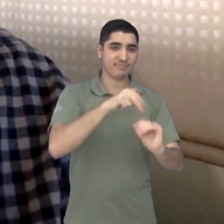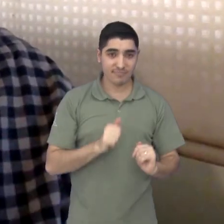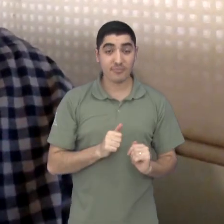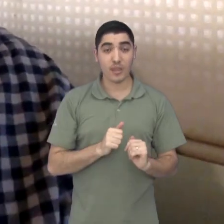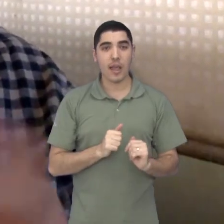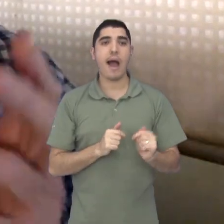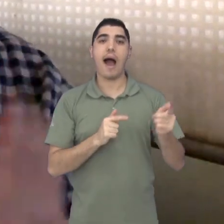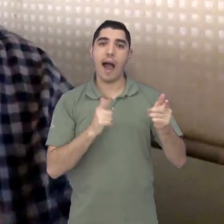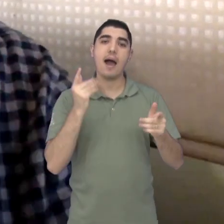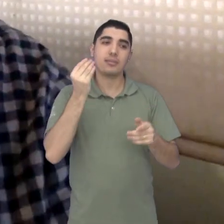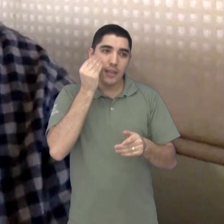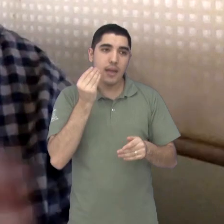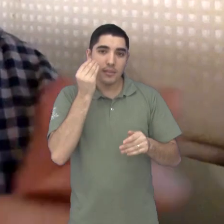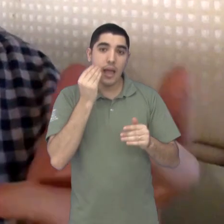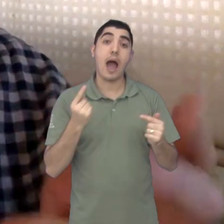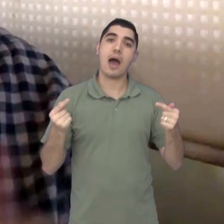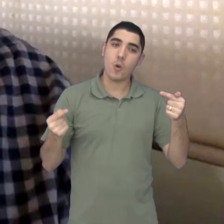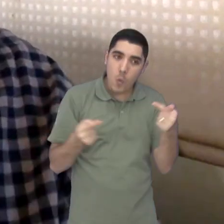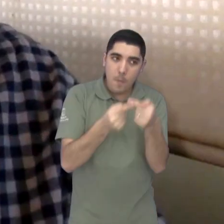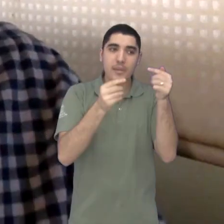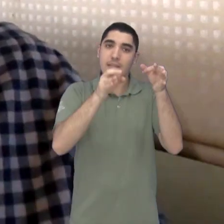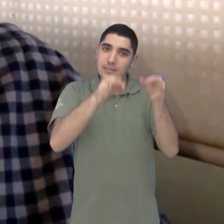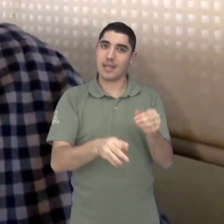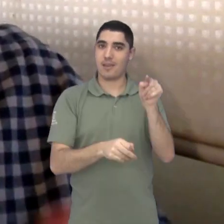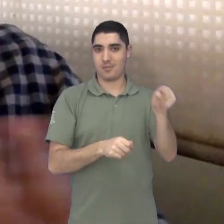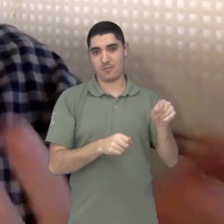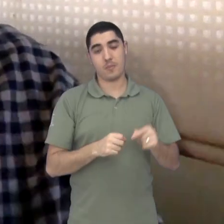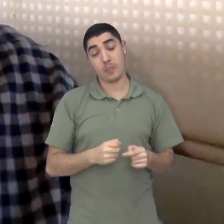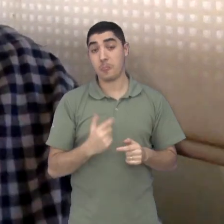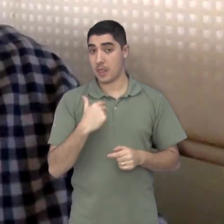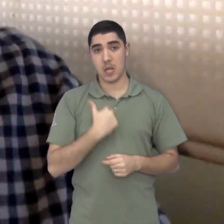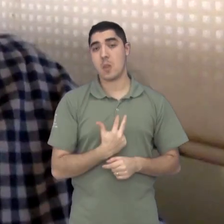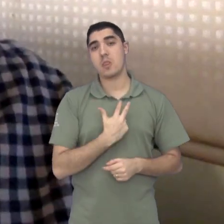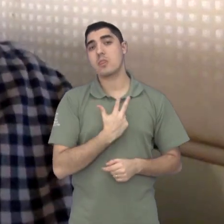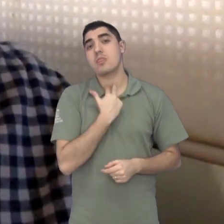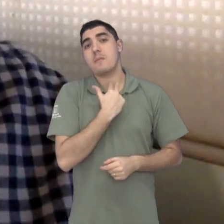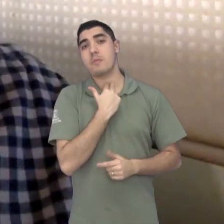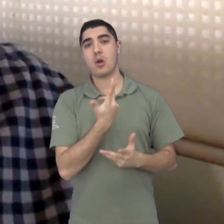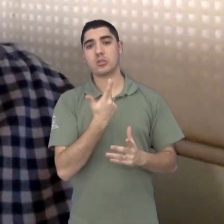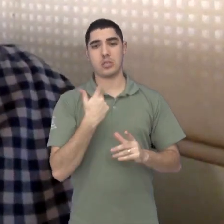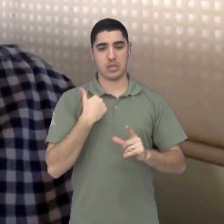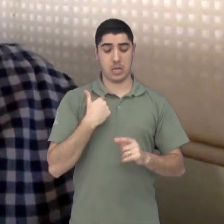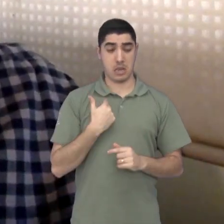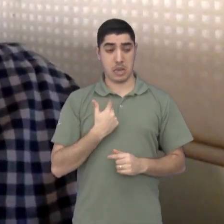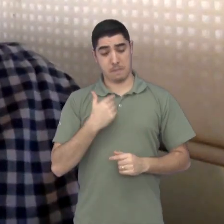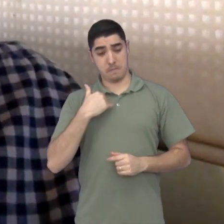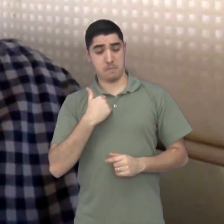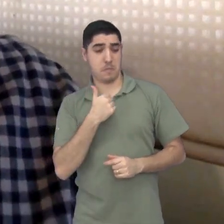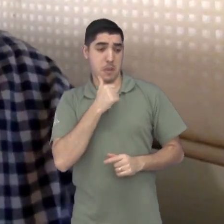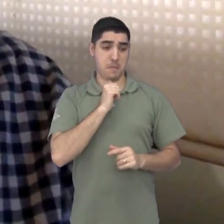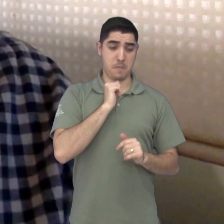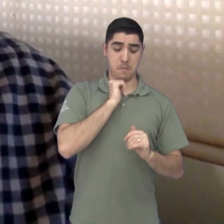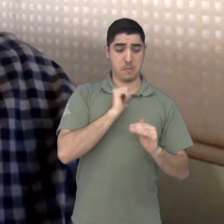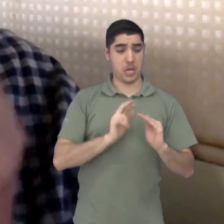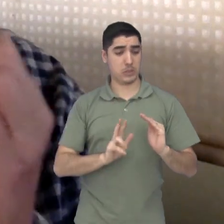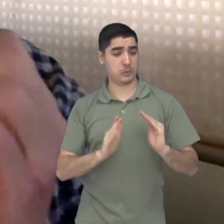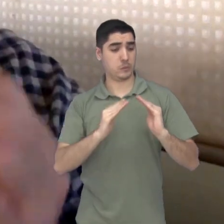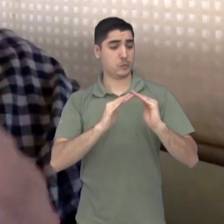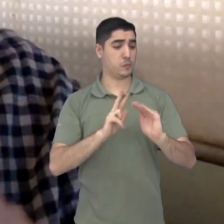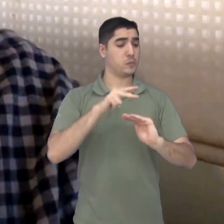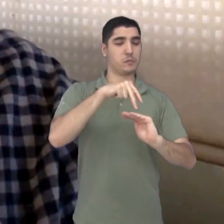Até gravar, minha mãe, subiu no telhado. Eu não posso dublar isso, minha mãe subiu no telhado. Eu tenho que